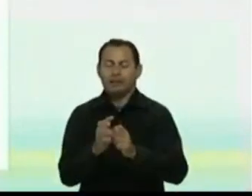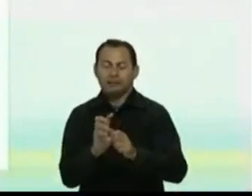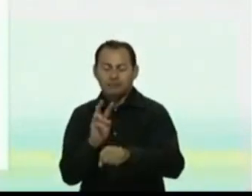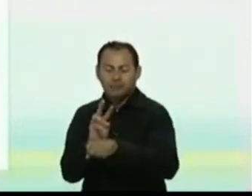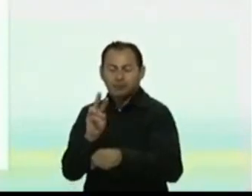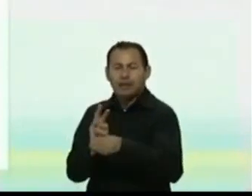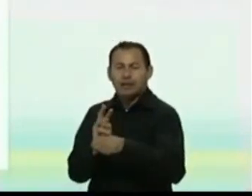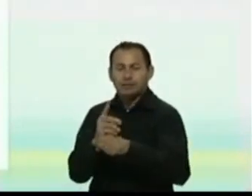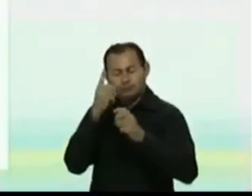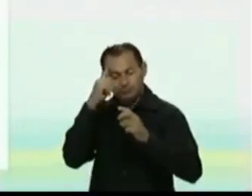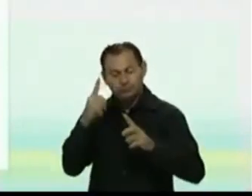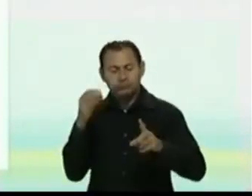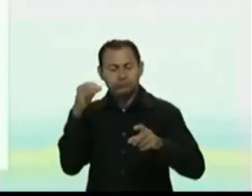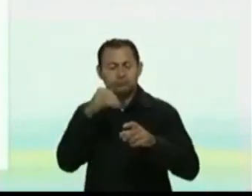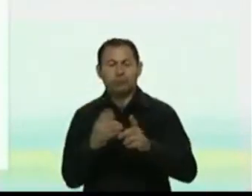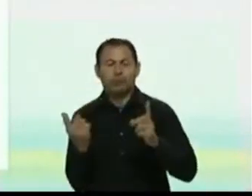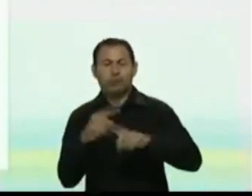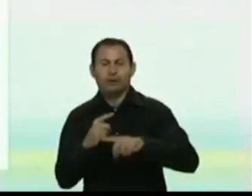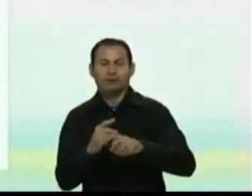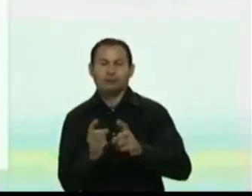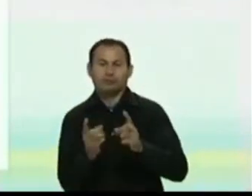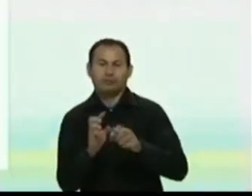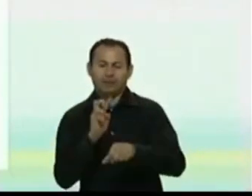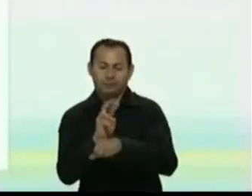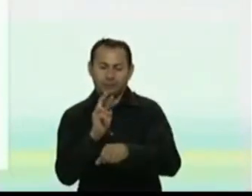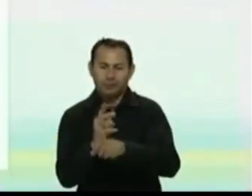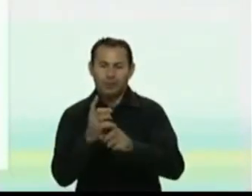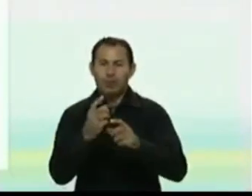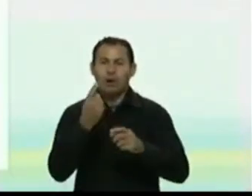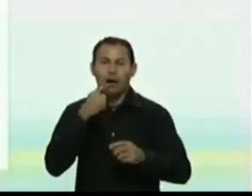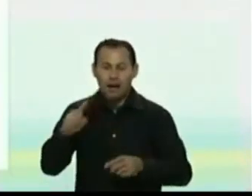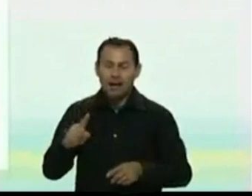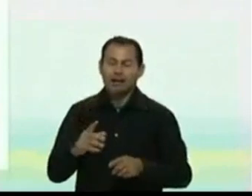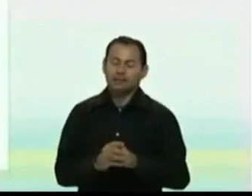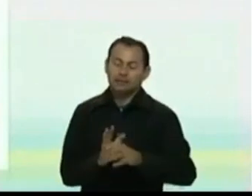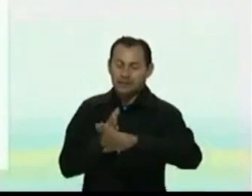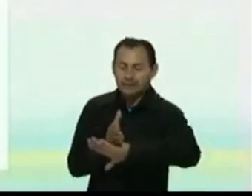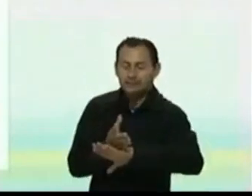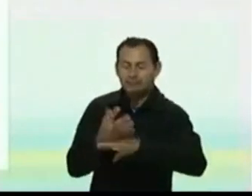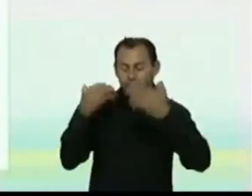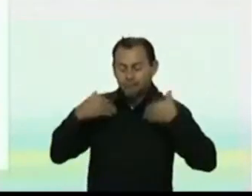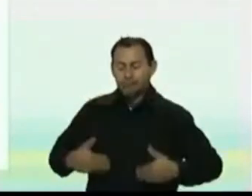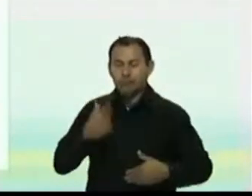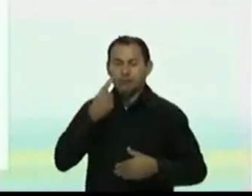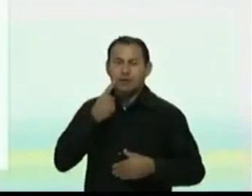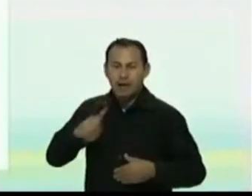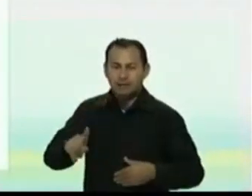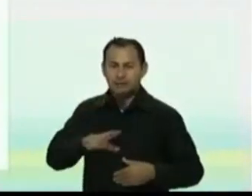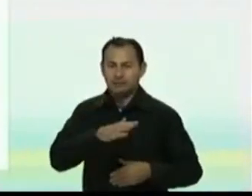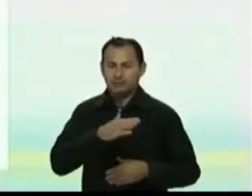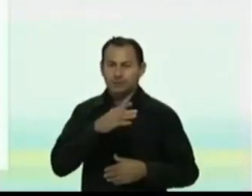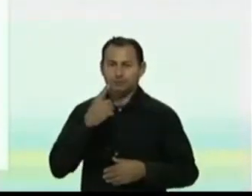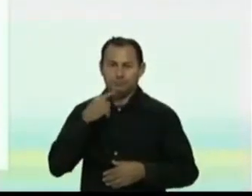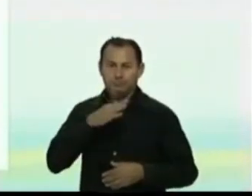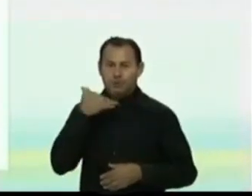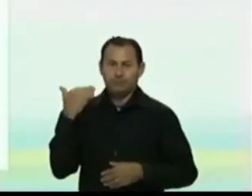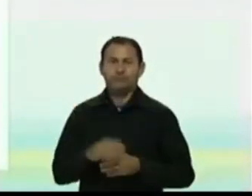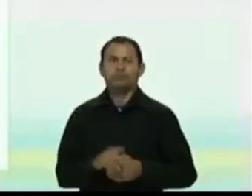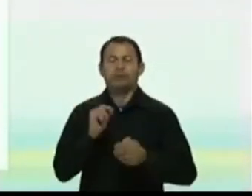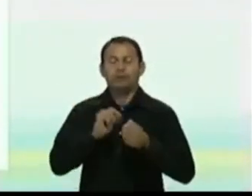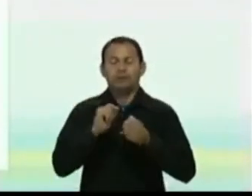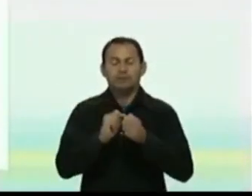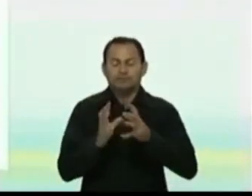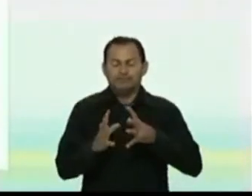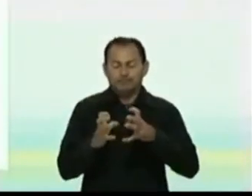infectar o rato e o rato morre. Uma outra situação que eles puseram no experimento que é pegar essas bactérias, matar essas bactérias por